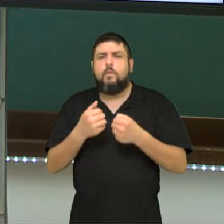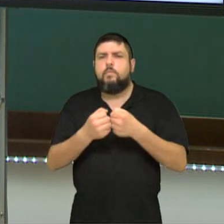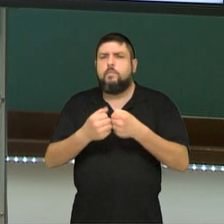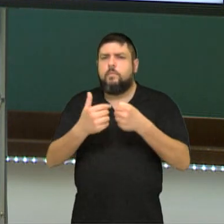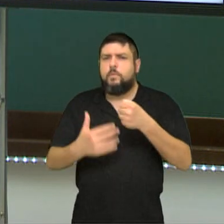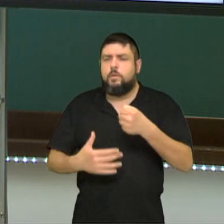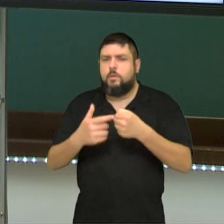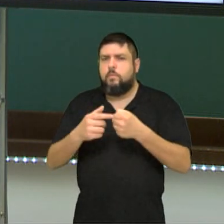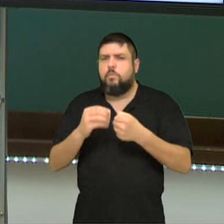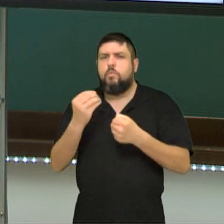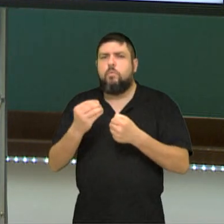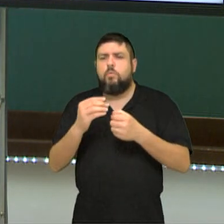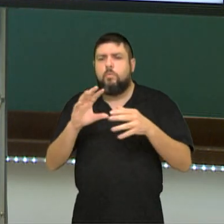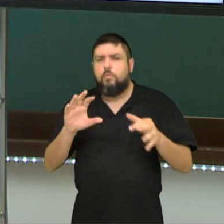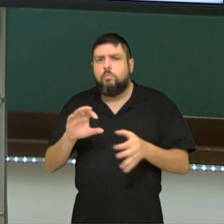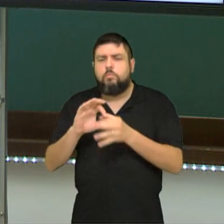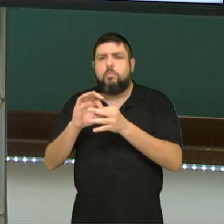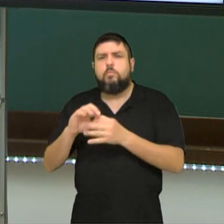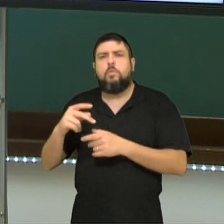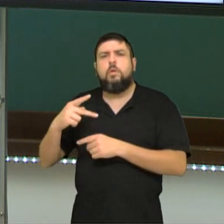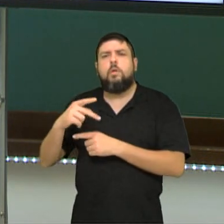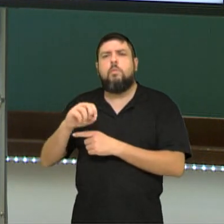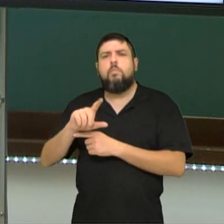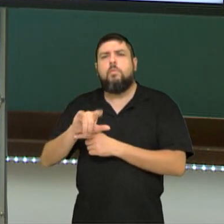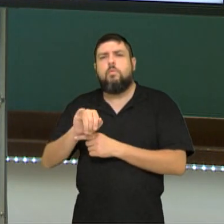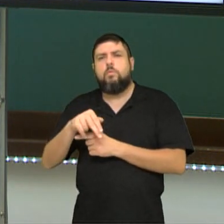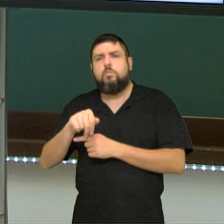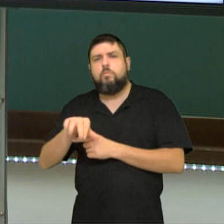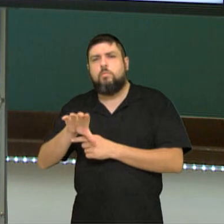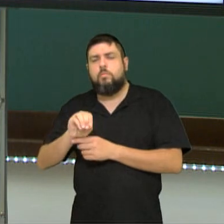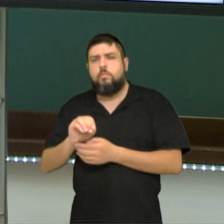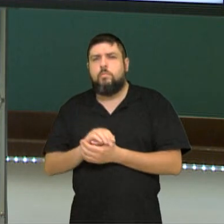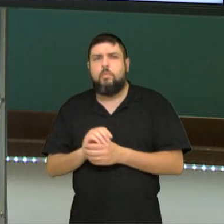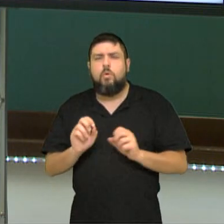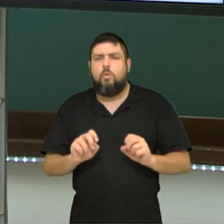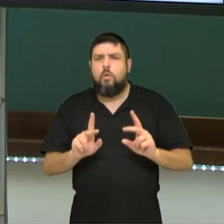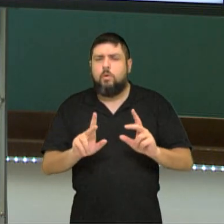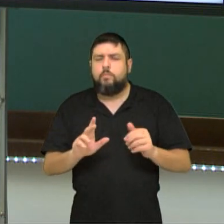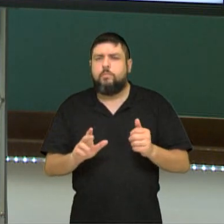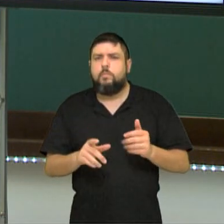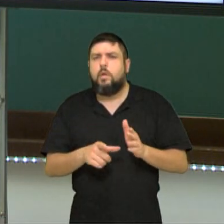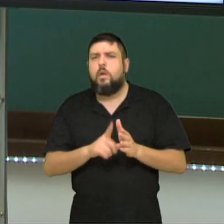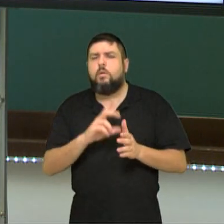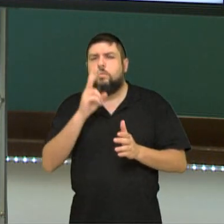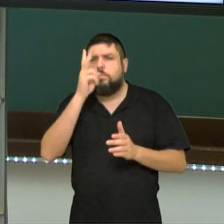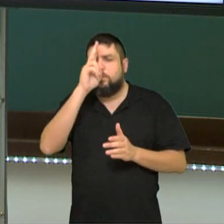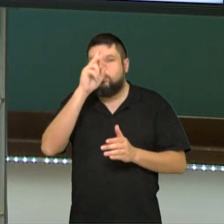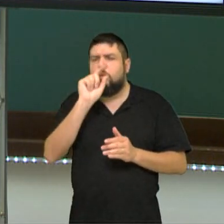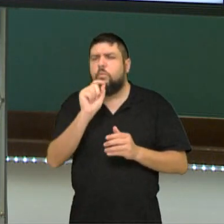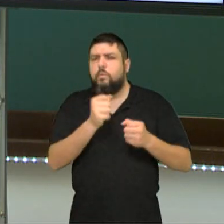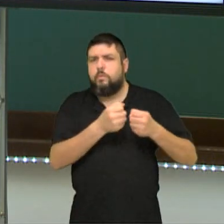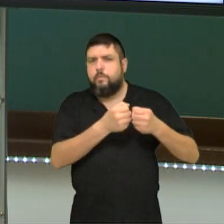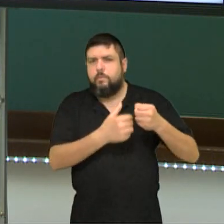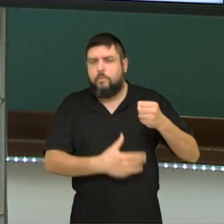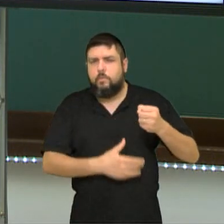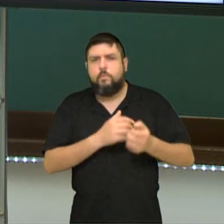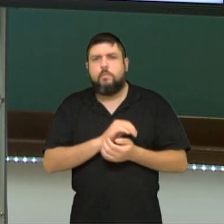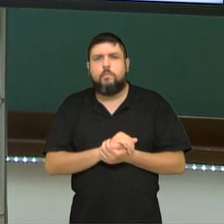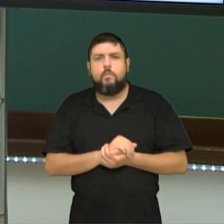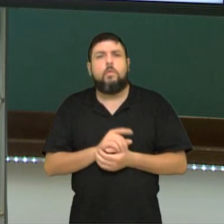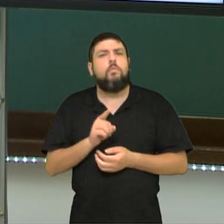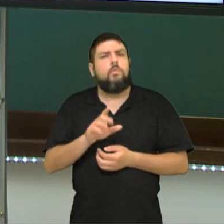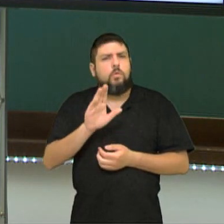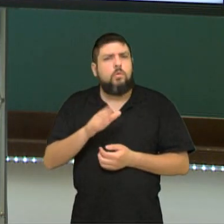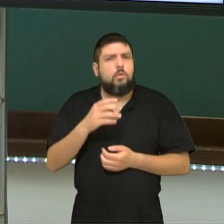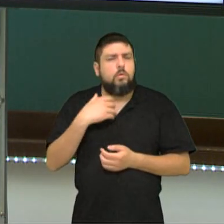aplicada a polinômios. Vamos relembrar então o que é uma fatoração antes de tudo, tá? Você já deve ter feito algum tipo de cálculo